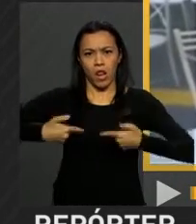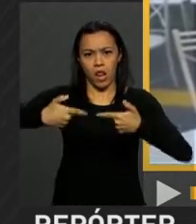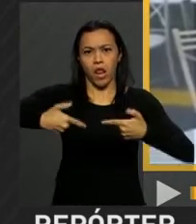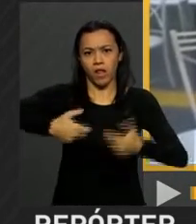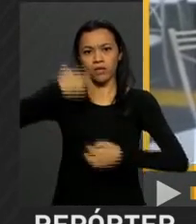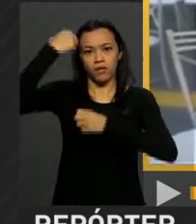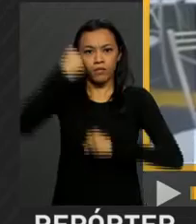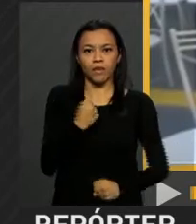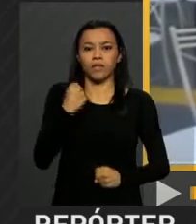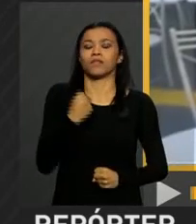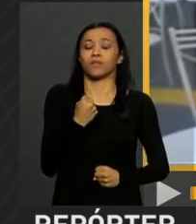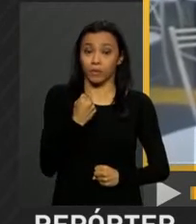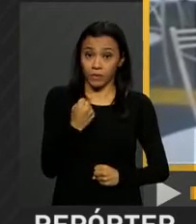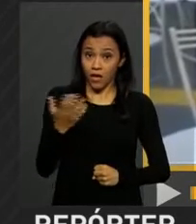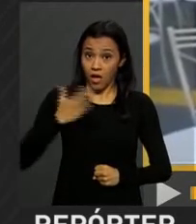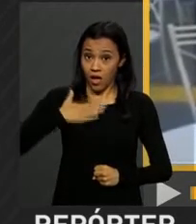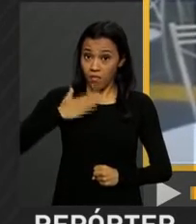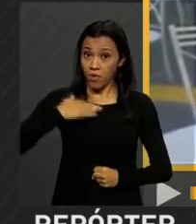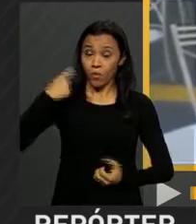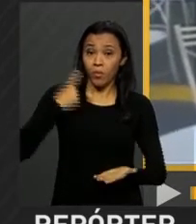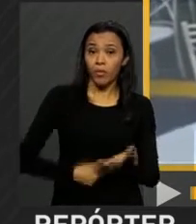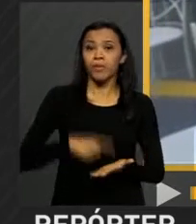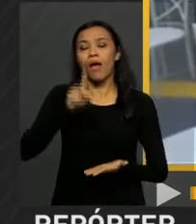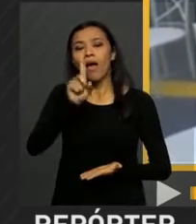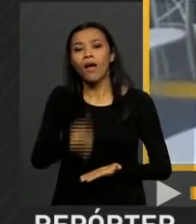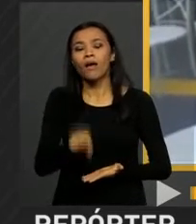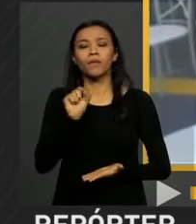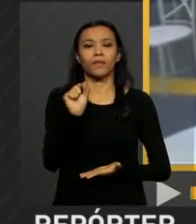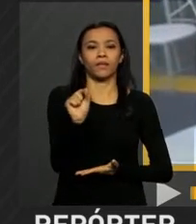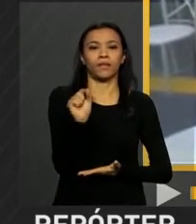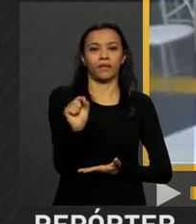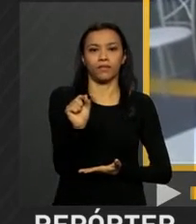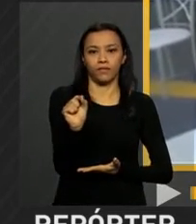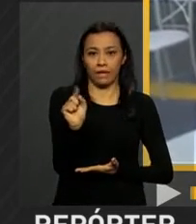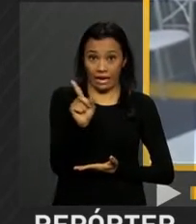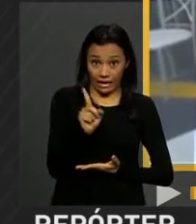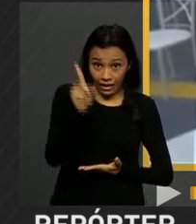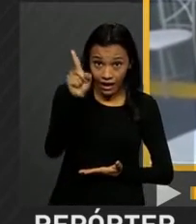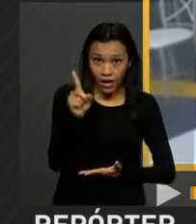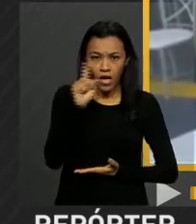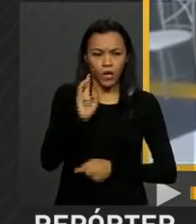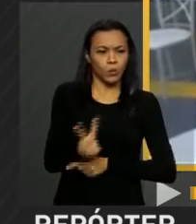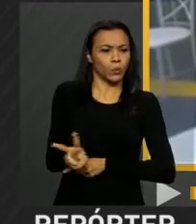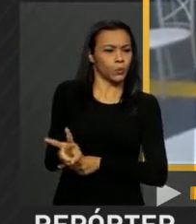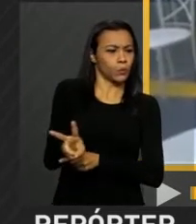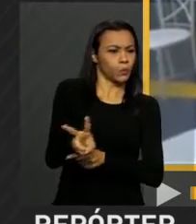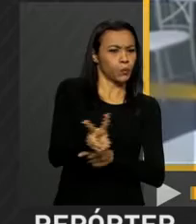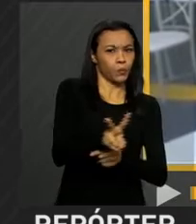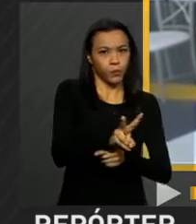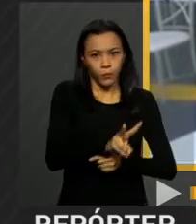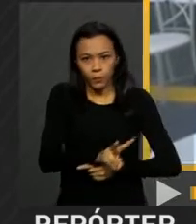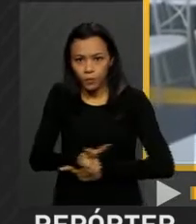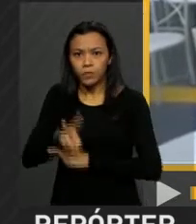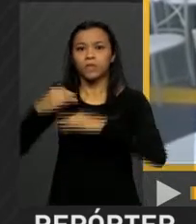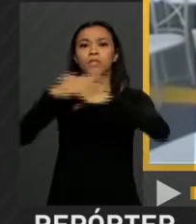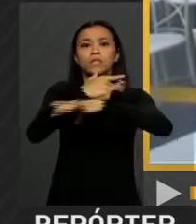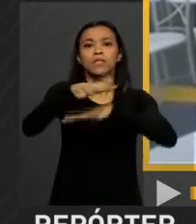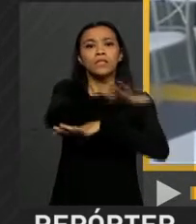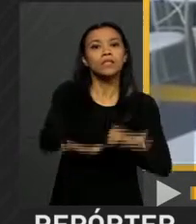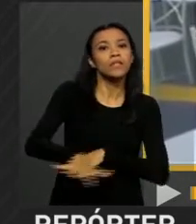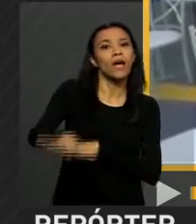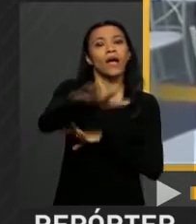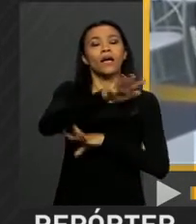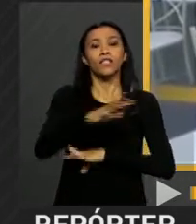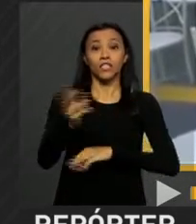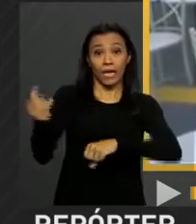Brasileiro. Minha função, a nossa função na missão era patrulhamentos ostensivos na cidade de Porto